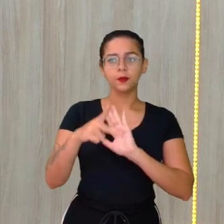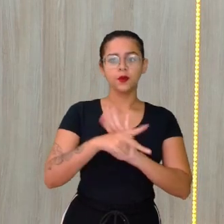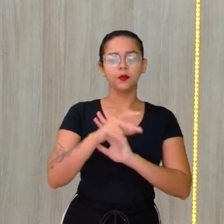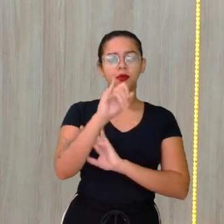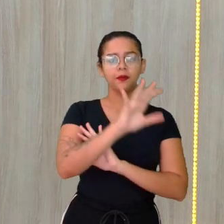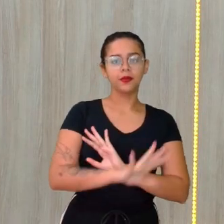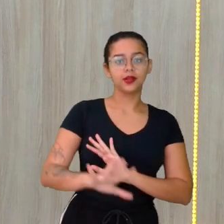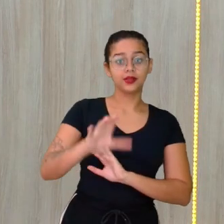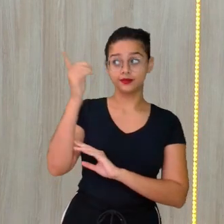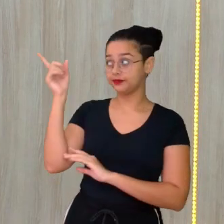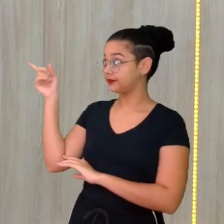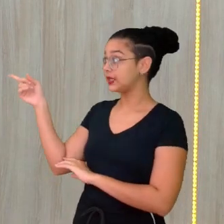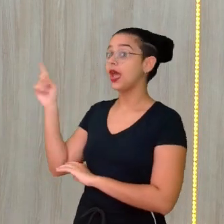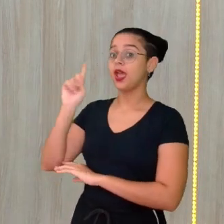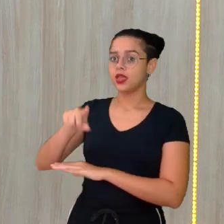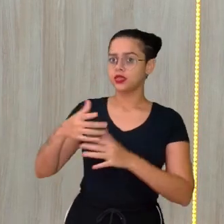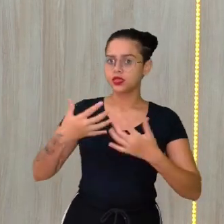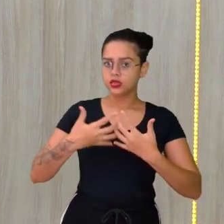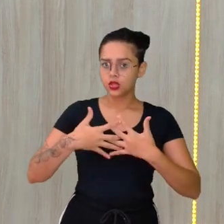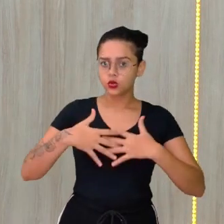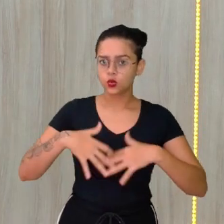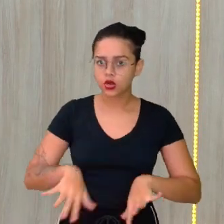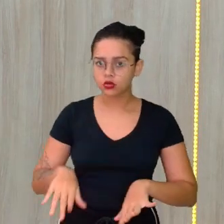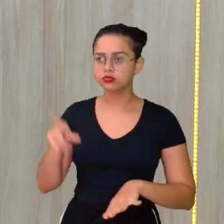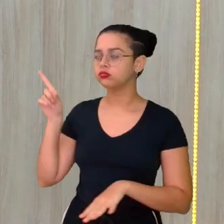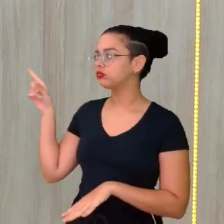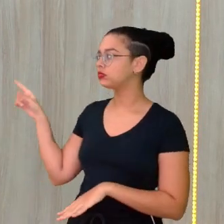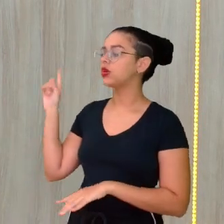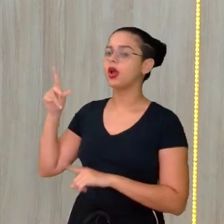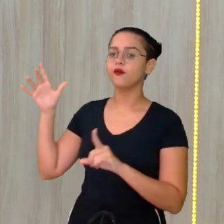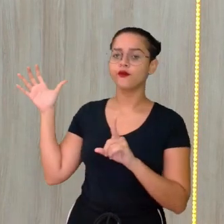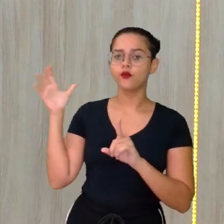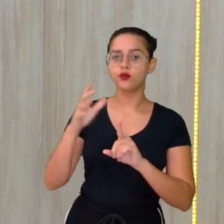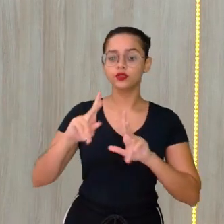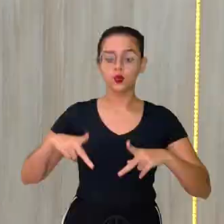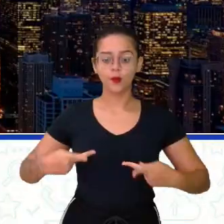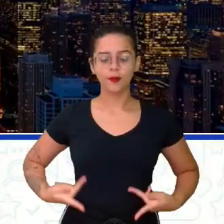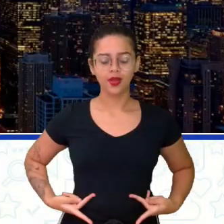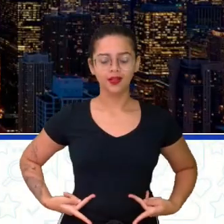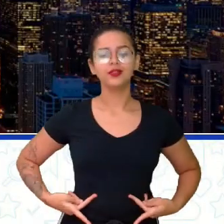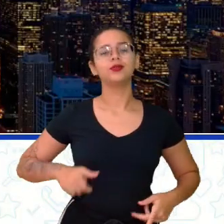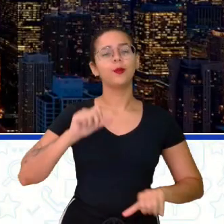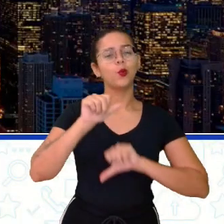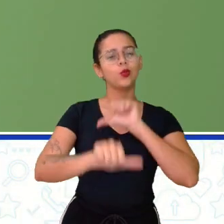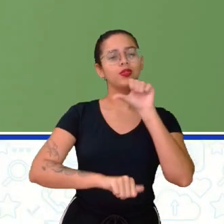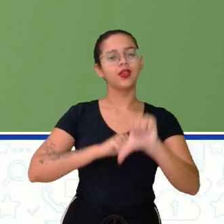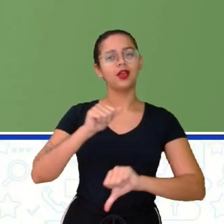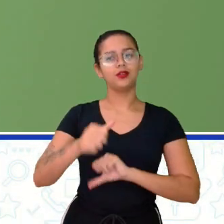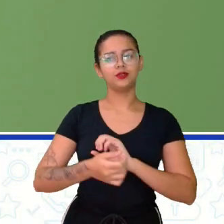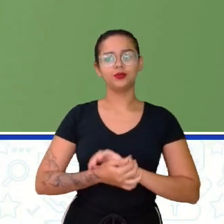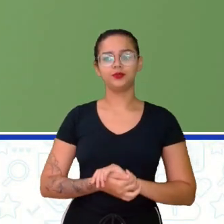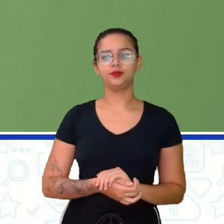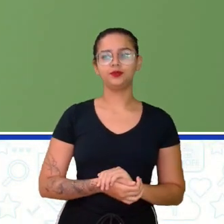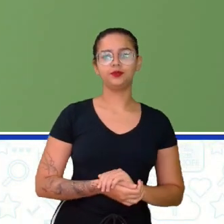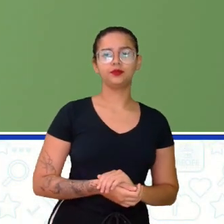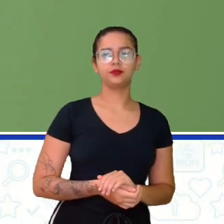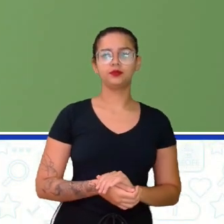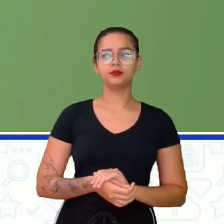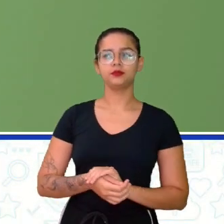Paisagem natural, essa daqui, e paisagem cultural, essa daqui, que foi o quê? Alterada.